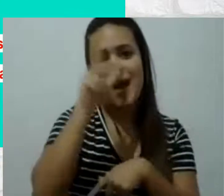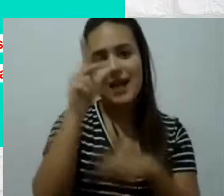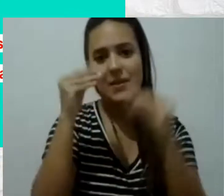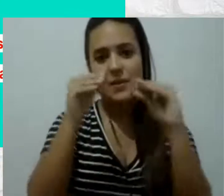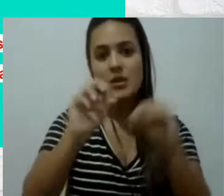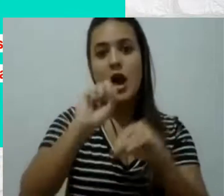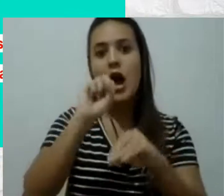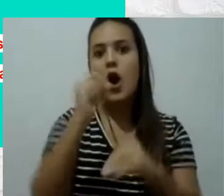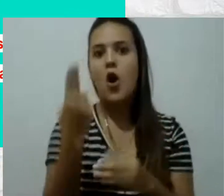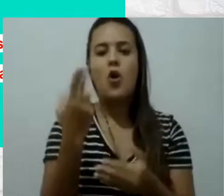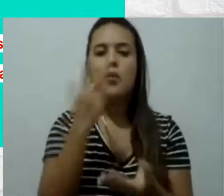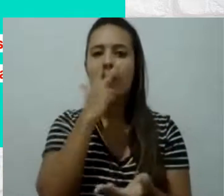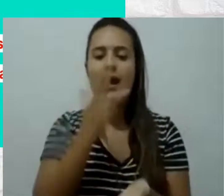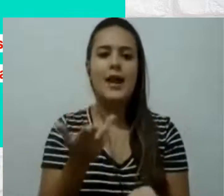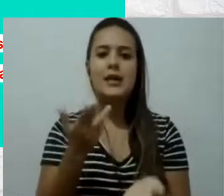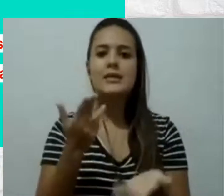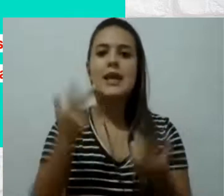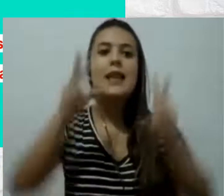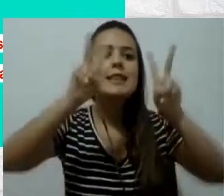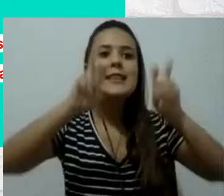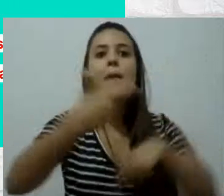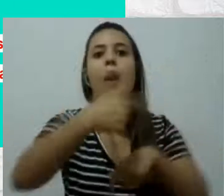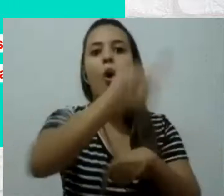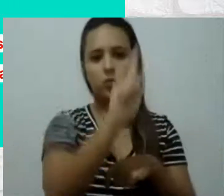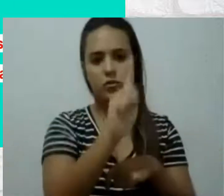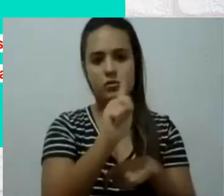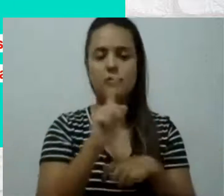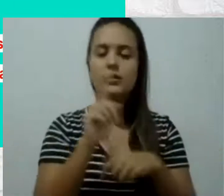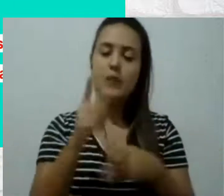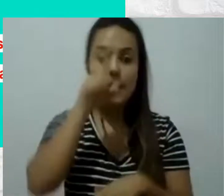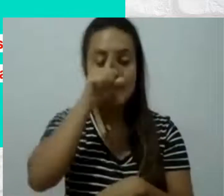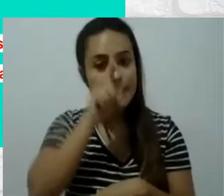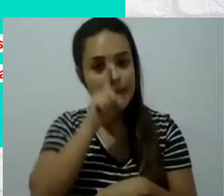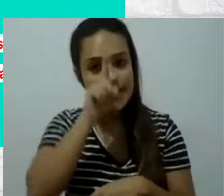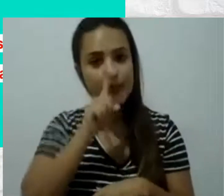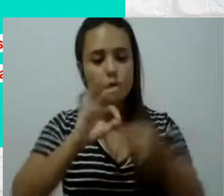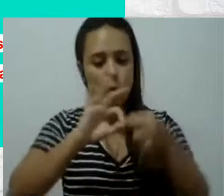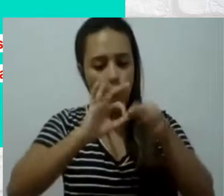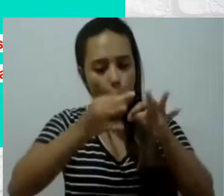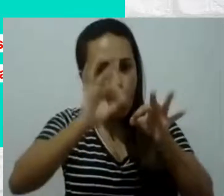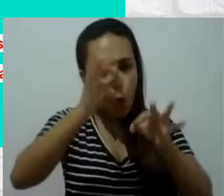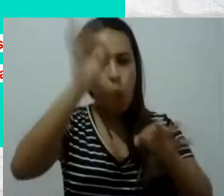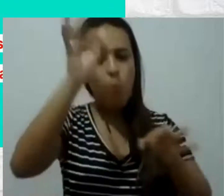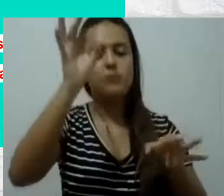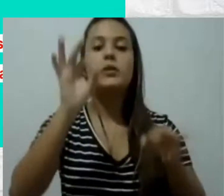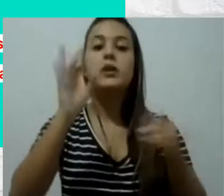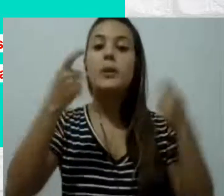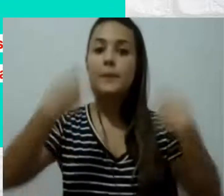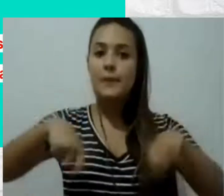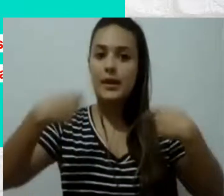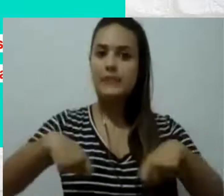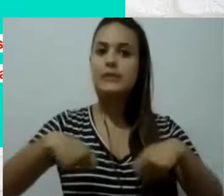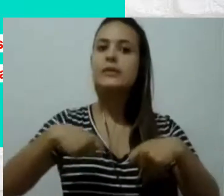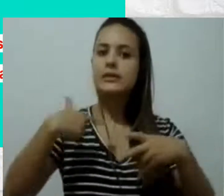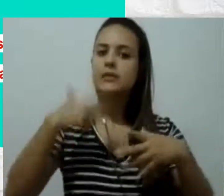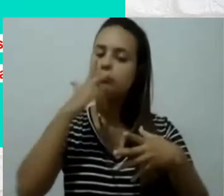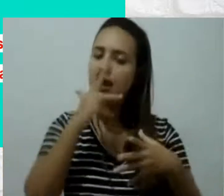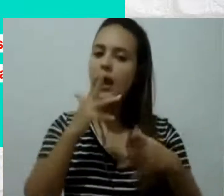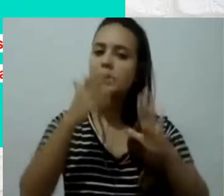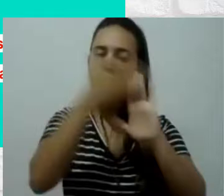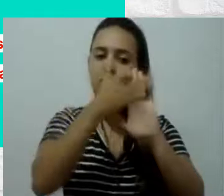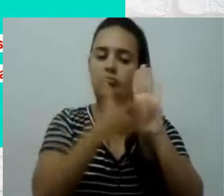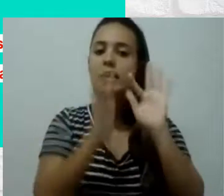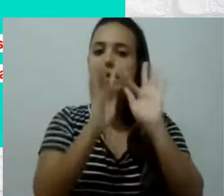como você fugir do tema. Então, é bem perigoso você fazer uma redação muito extensa. Então, você tem que